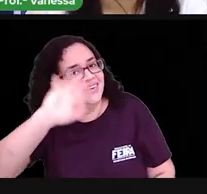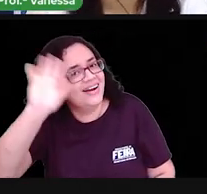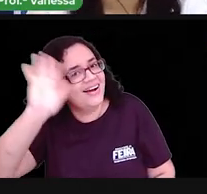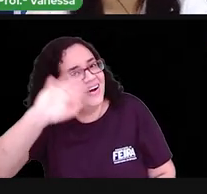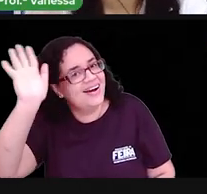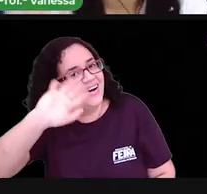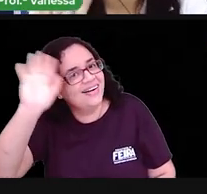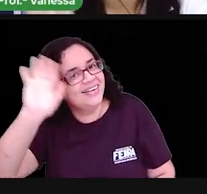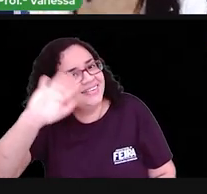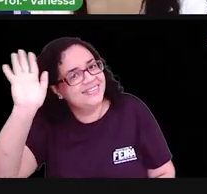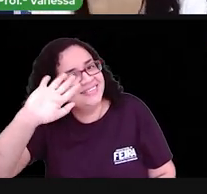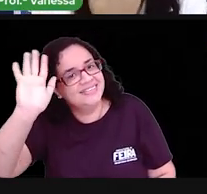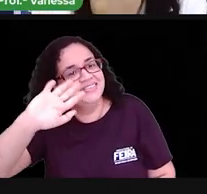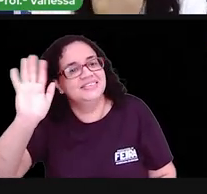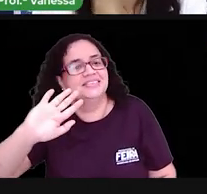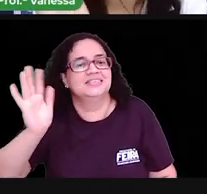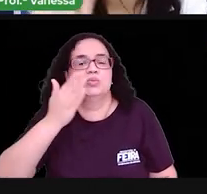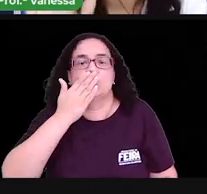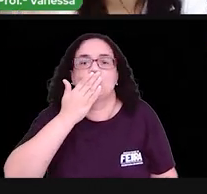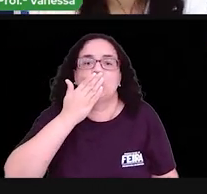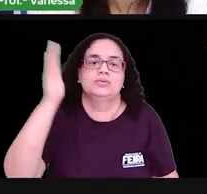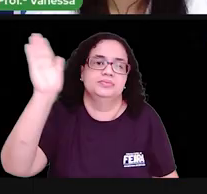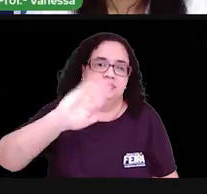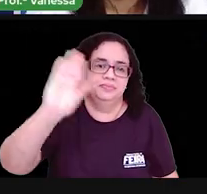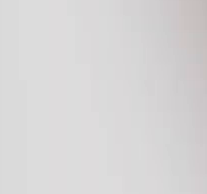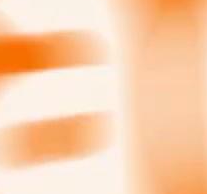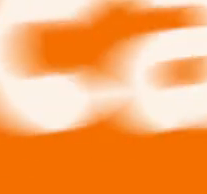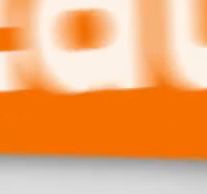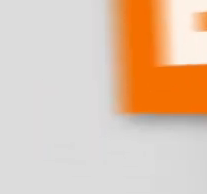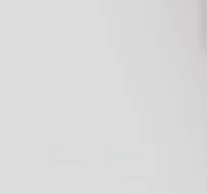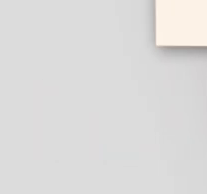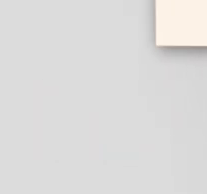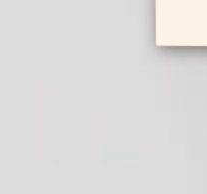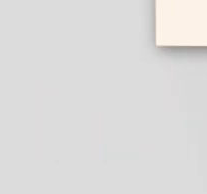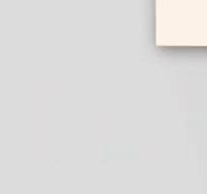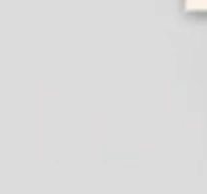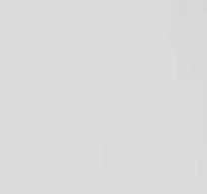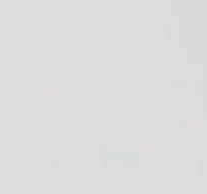próxima aula viu tchau tchau beijos E aí